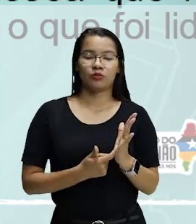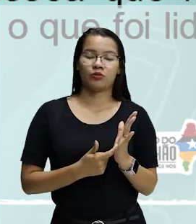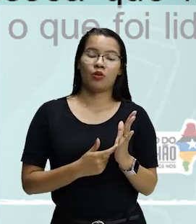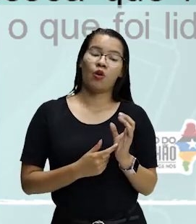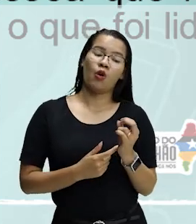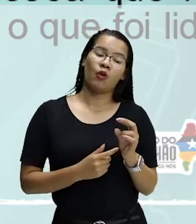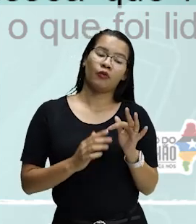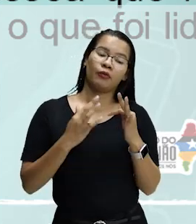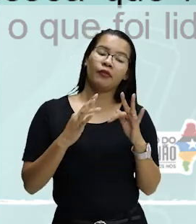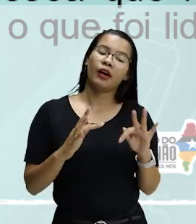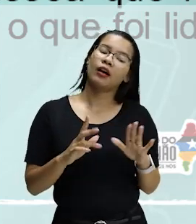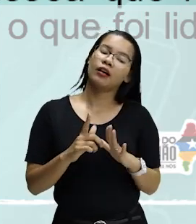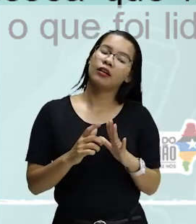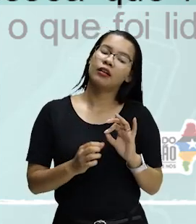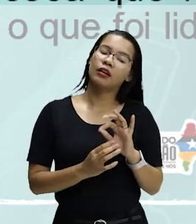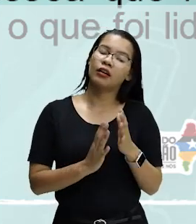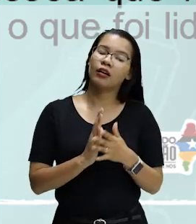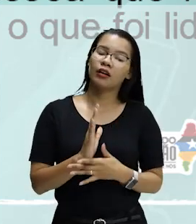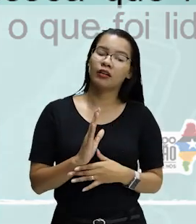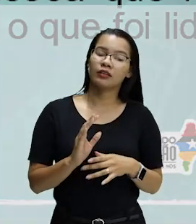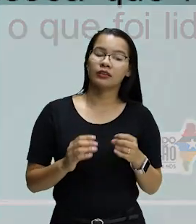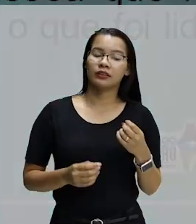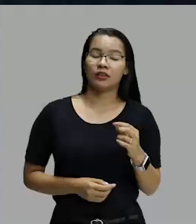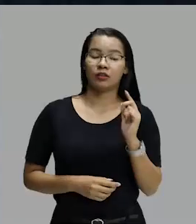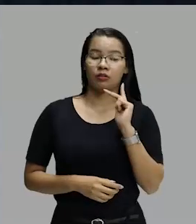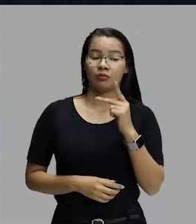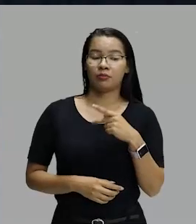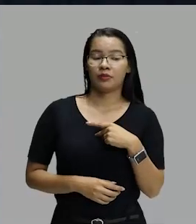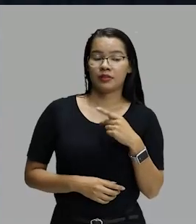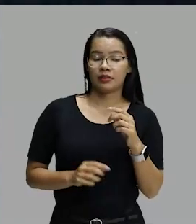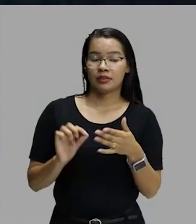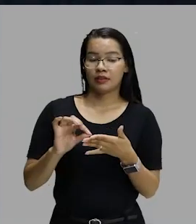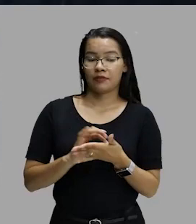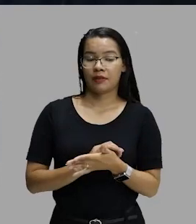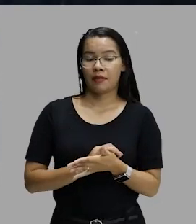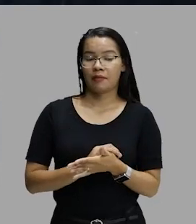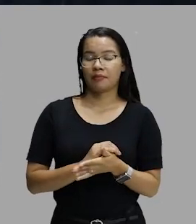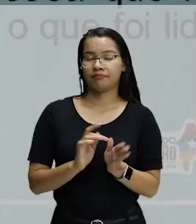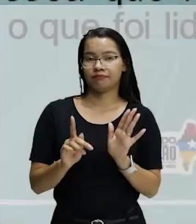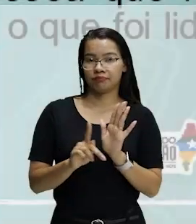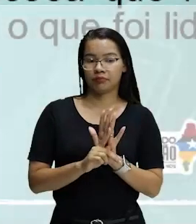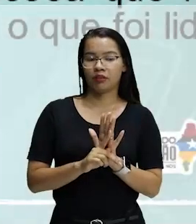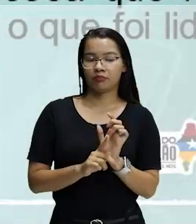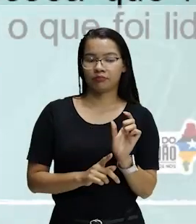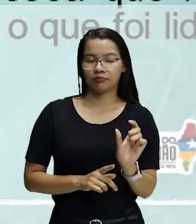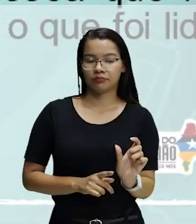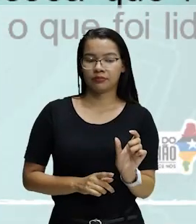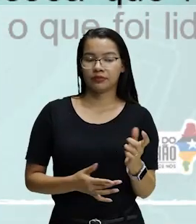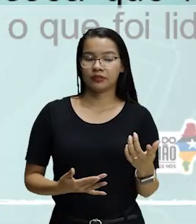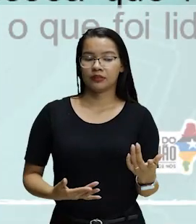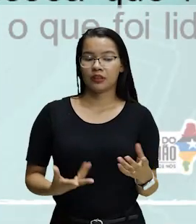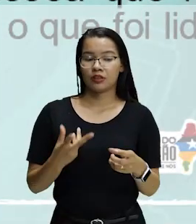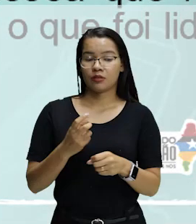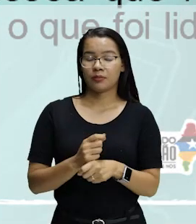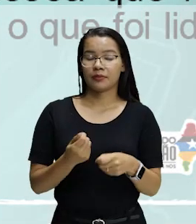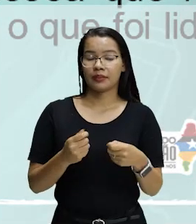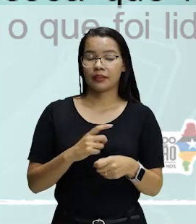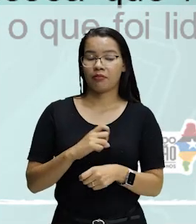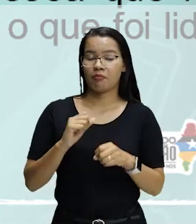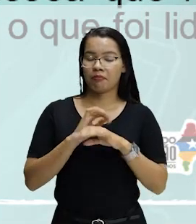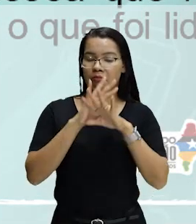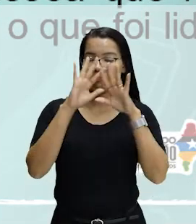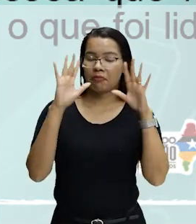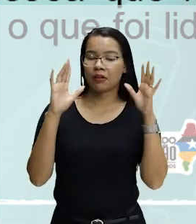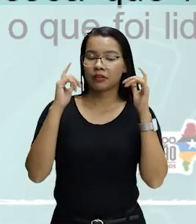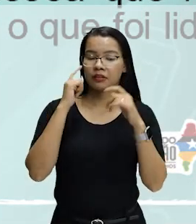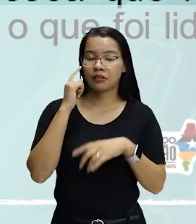Não faça isso. A autonomia para escrever com palavras próprias. O resumo deve ter uma boa clareza de ideias.